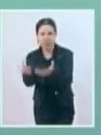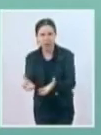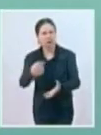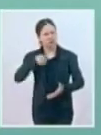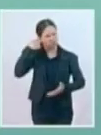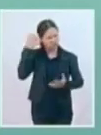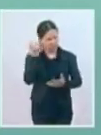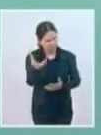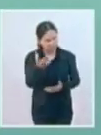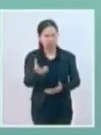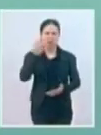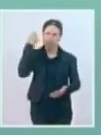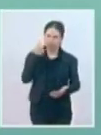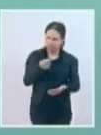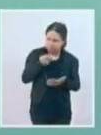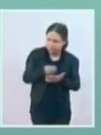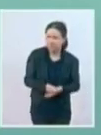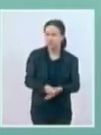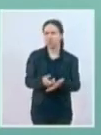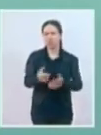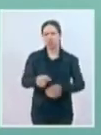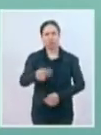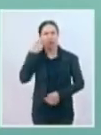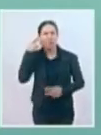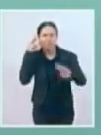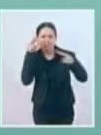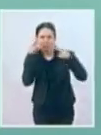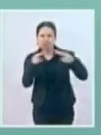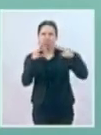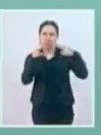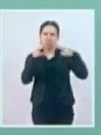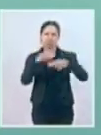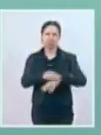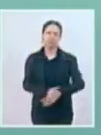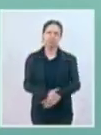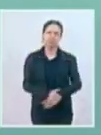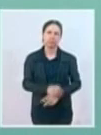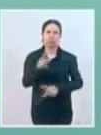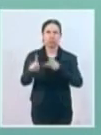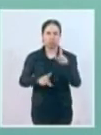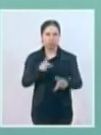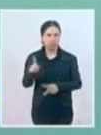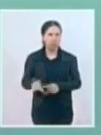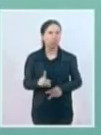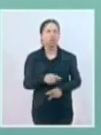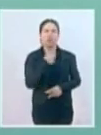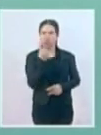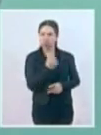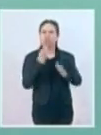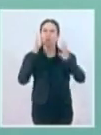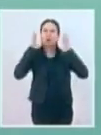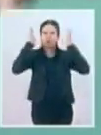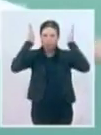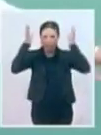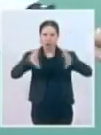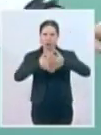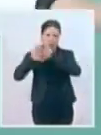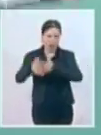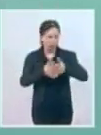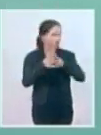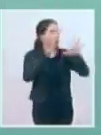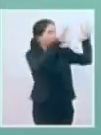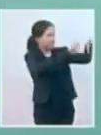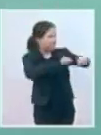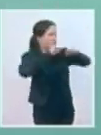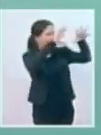isso aqui para a população, isso, eu quero olhar nos olhos deles. Isso. E aí nós descarregamos os caminhões, nós colocamos ali as cadeiras de